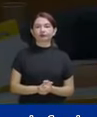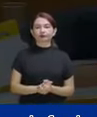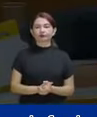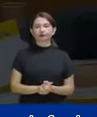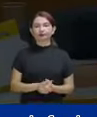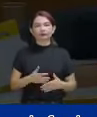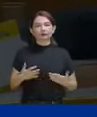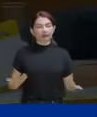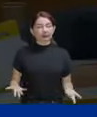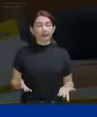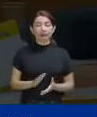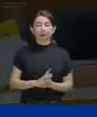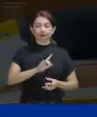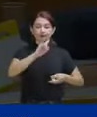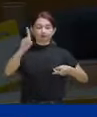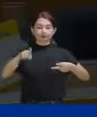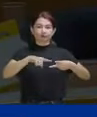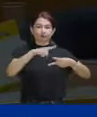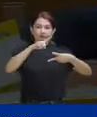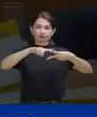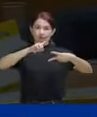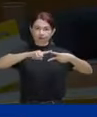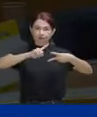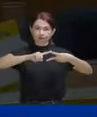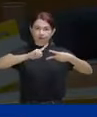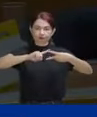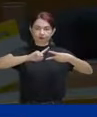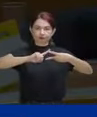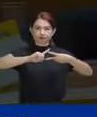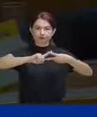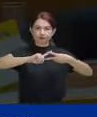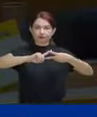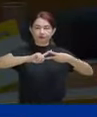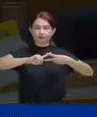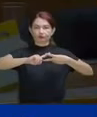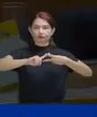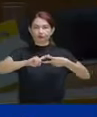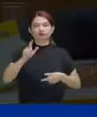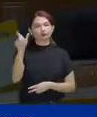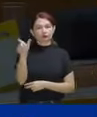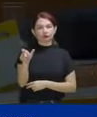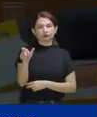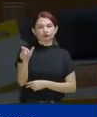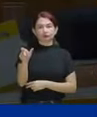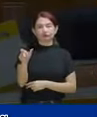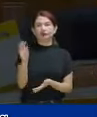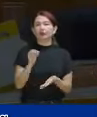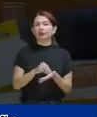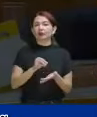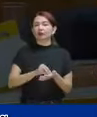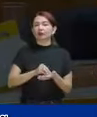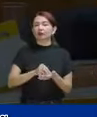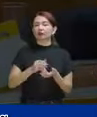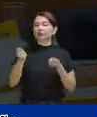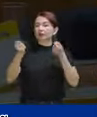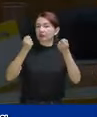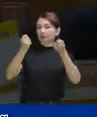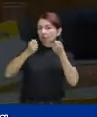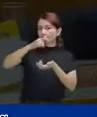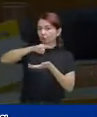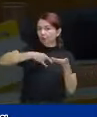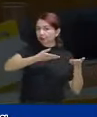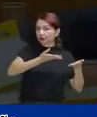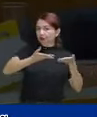Então, aqui é o seguinte: o primeiro ponto que se insurge o recorrente é da ausência de análise da